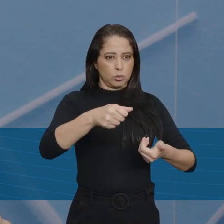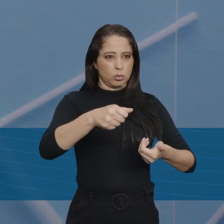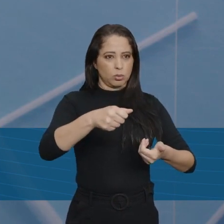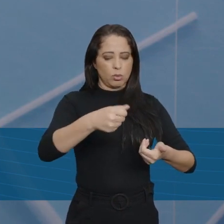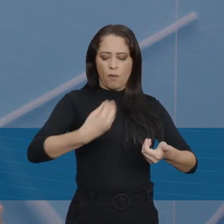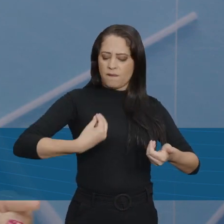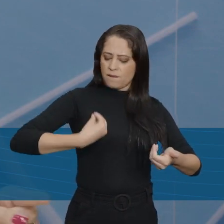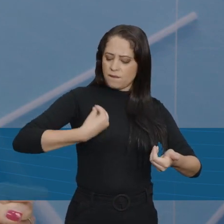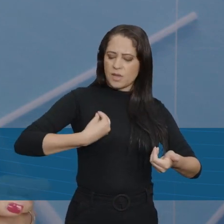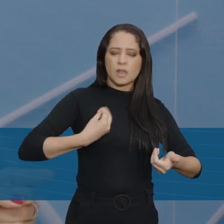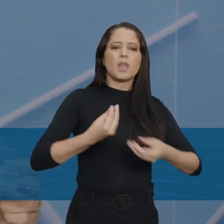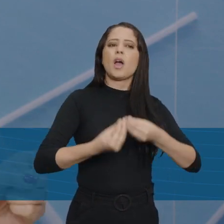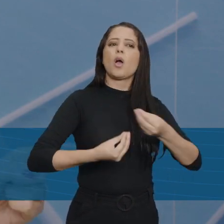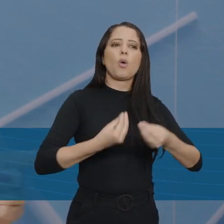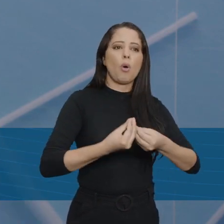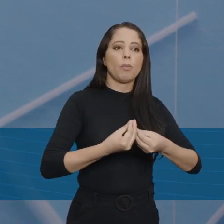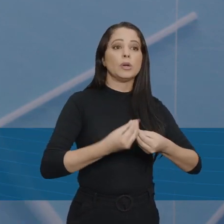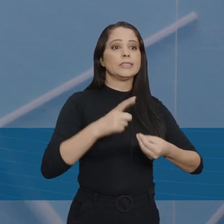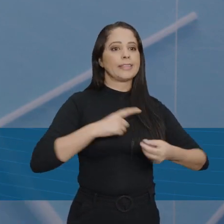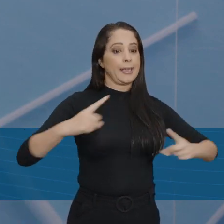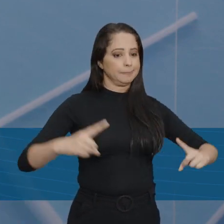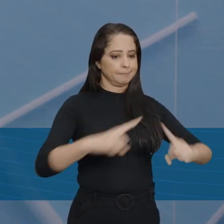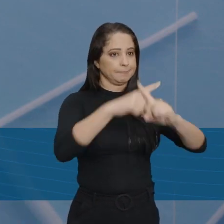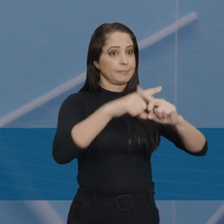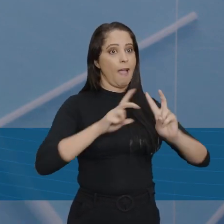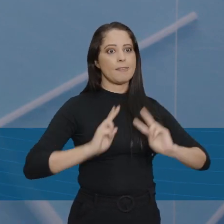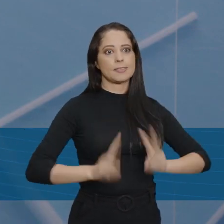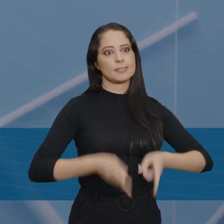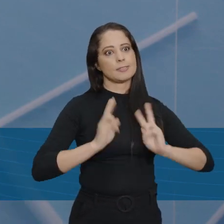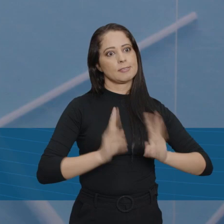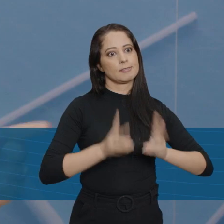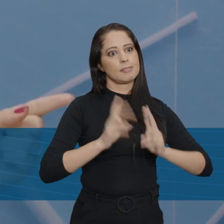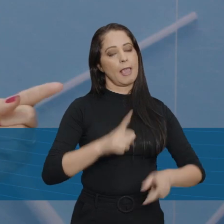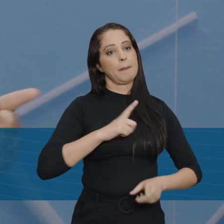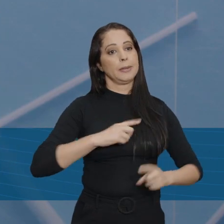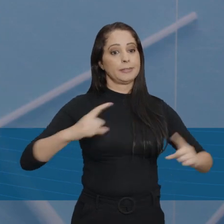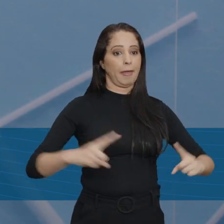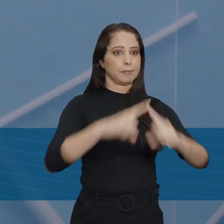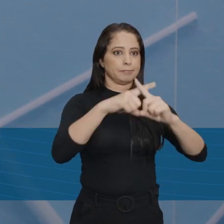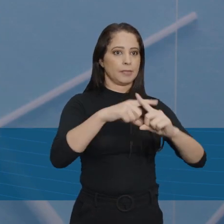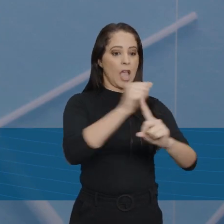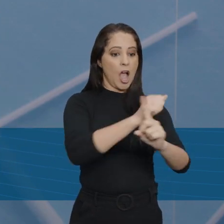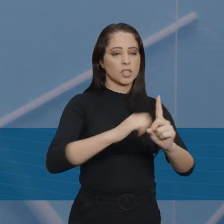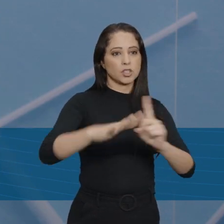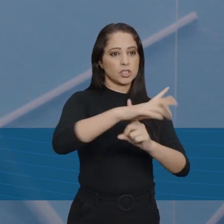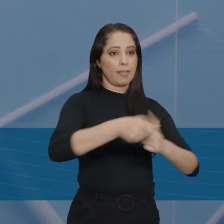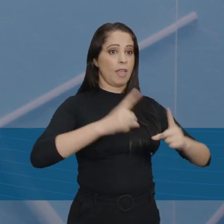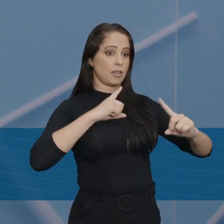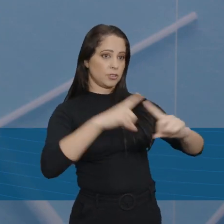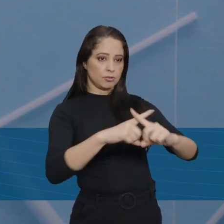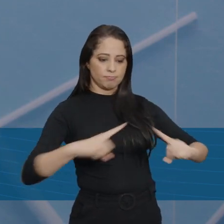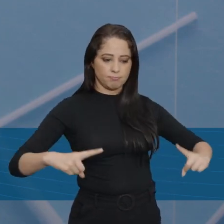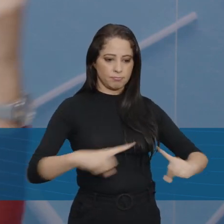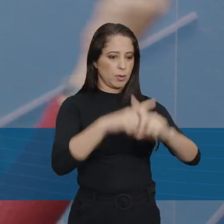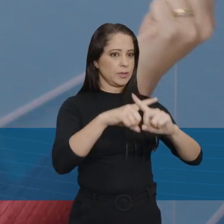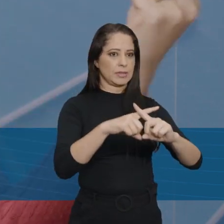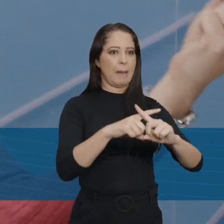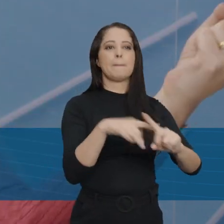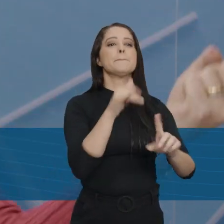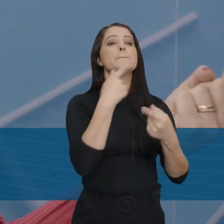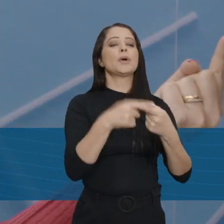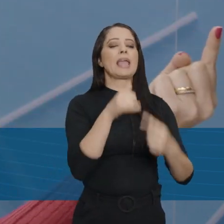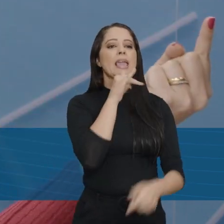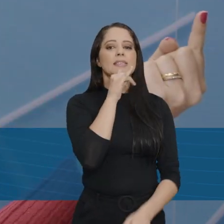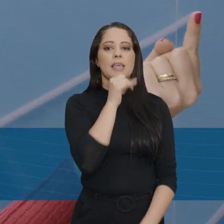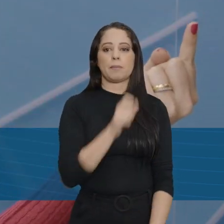né? A gente está vivendo de uma maneira super competitiva. E o que é uma sociedade competitiva? Não podemos